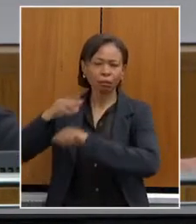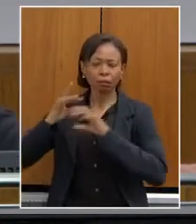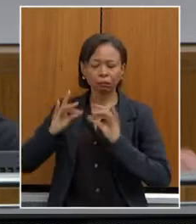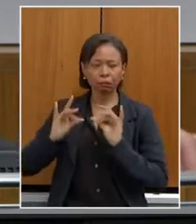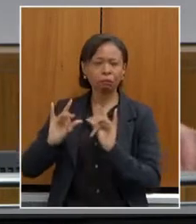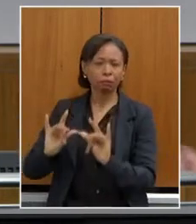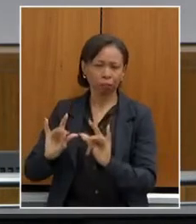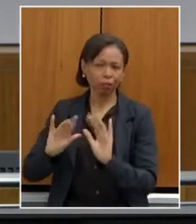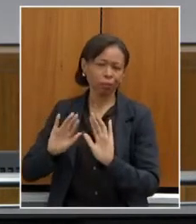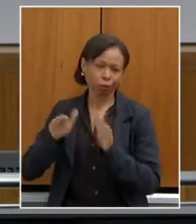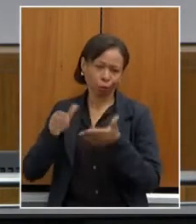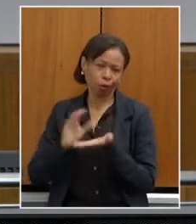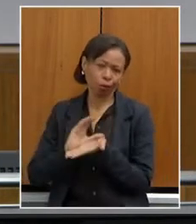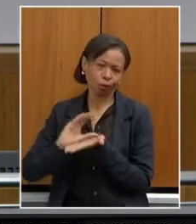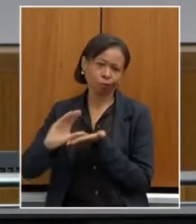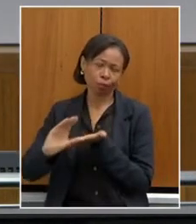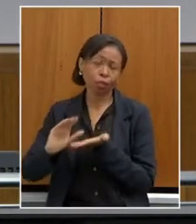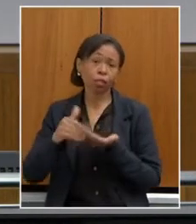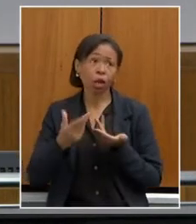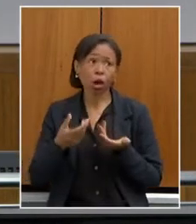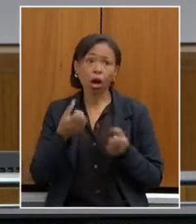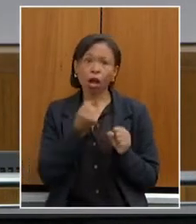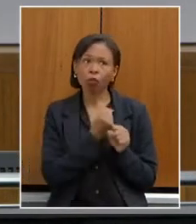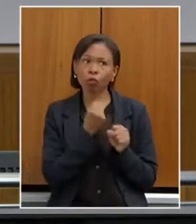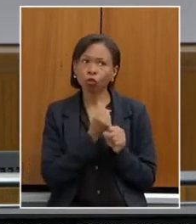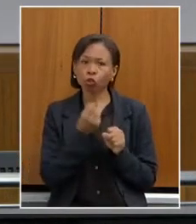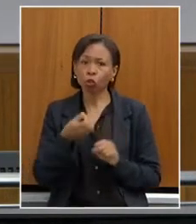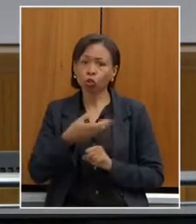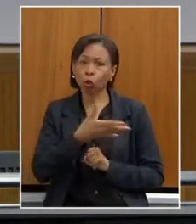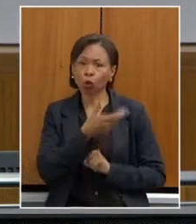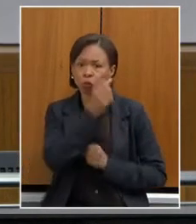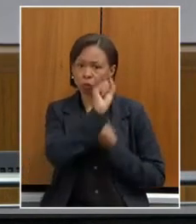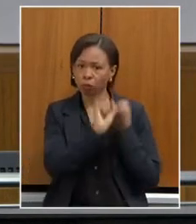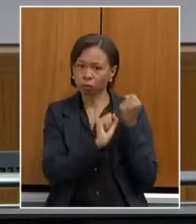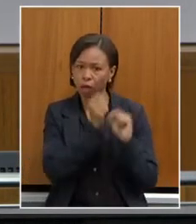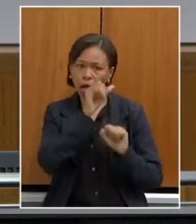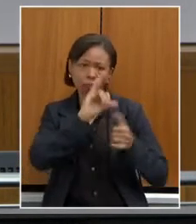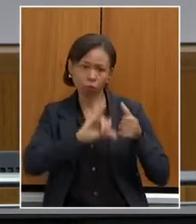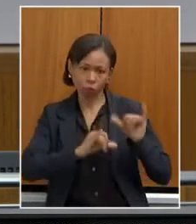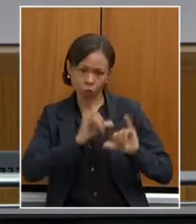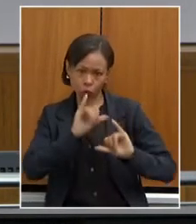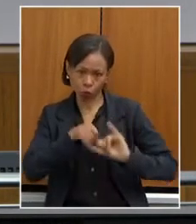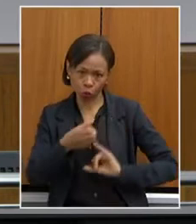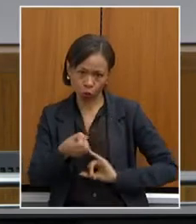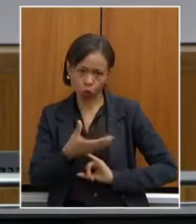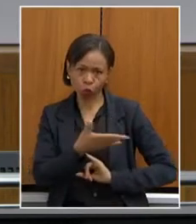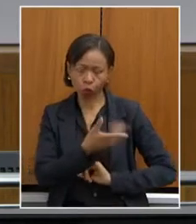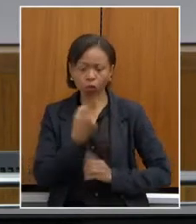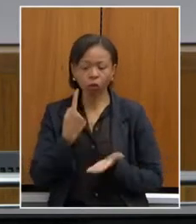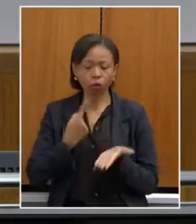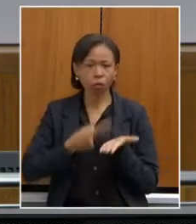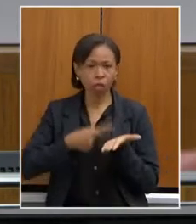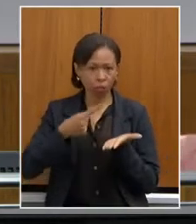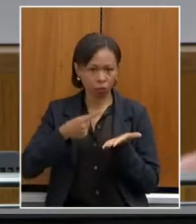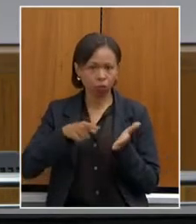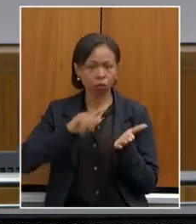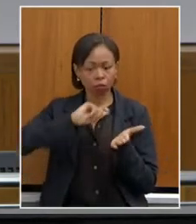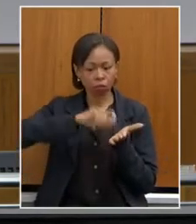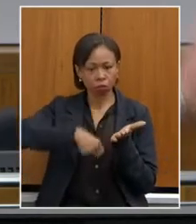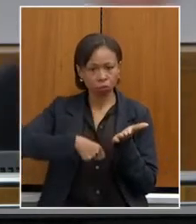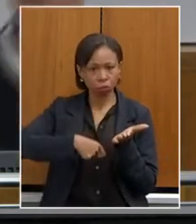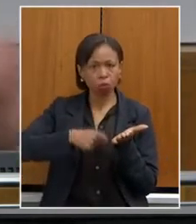fábrica esse novo laboratório e um possível contrato com o laboratório americano a gente consiga